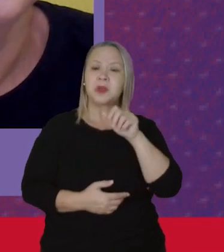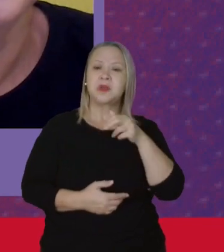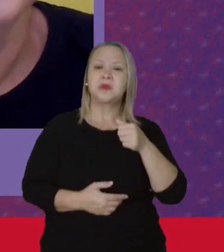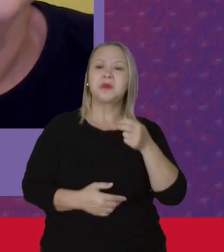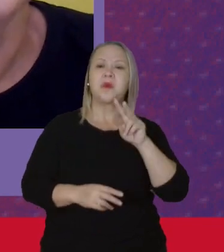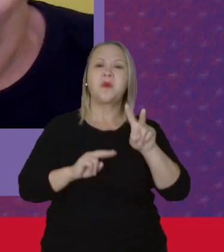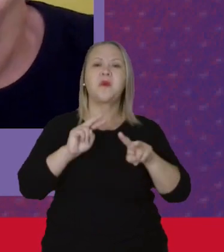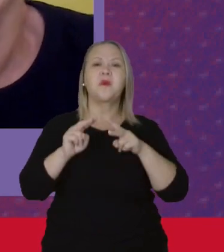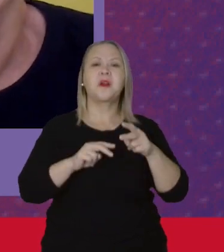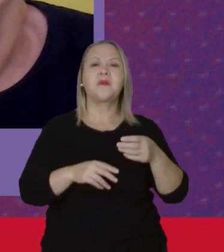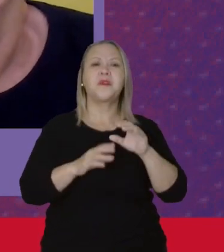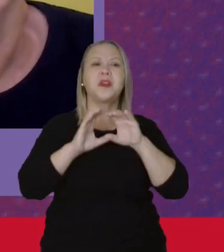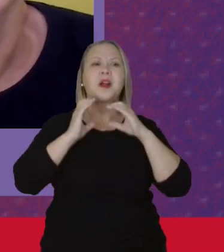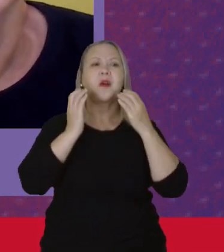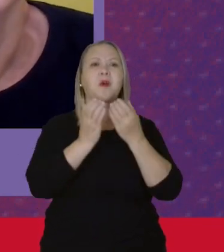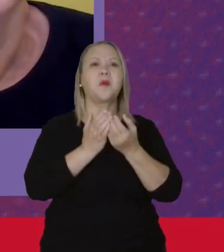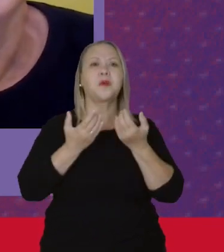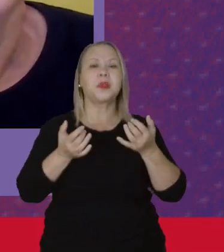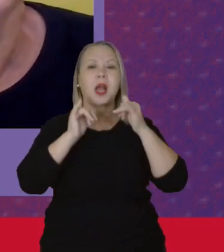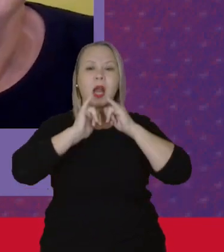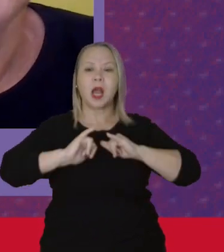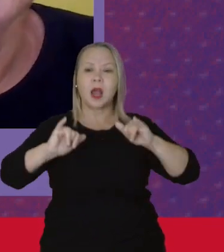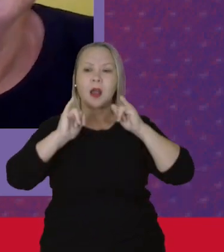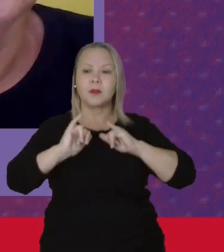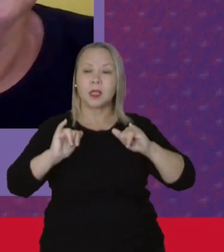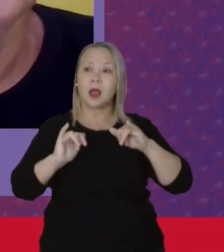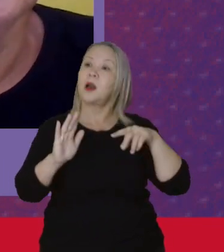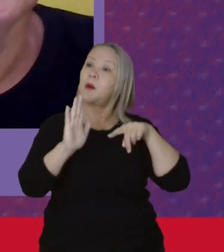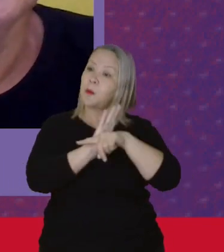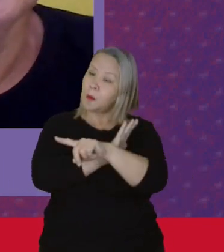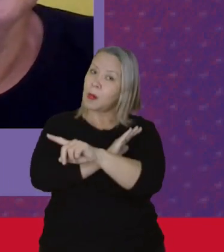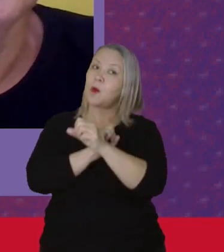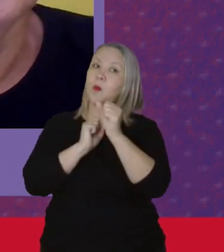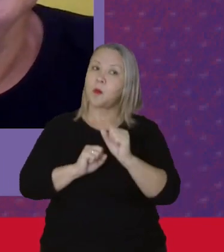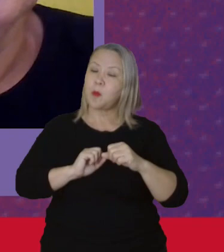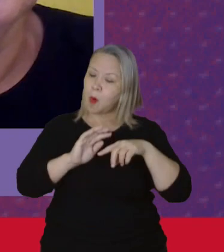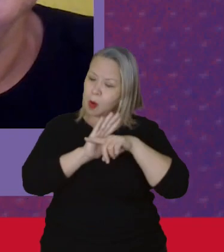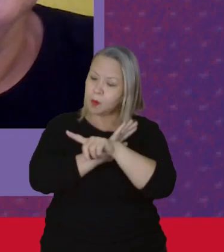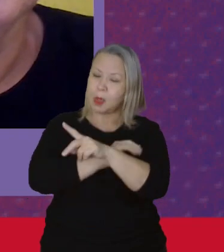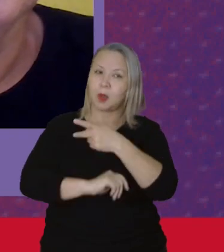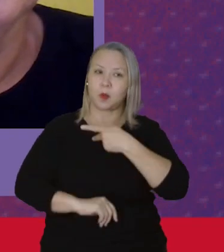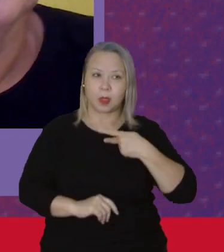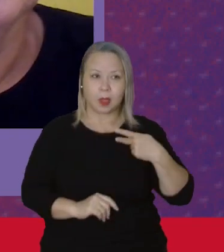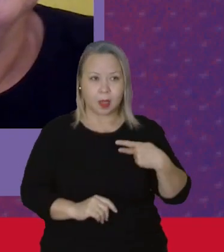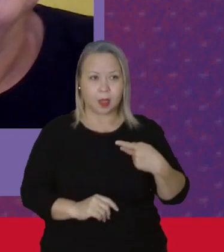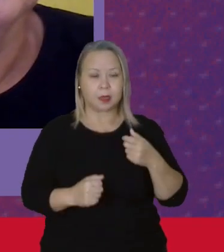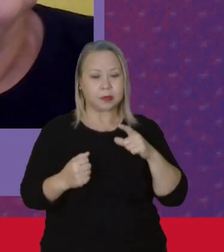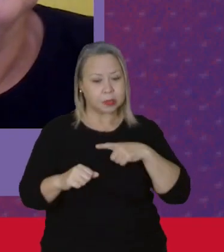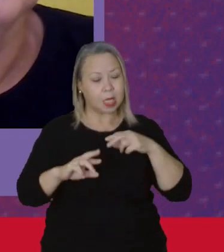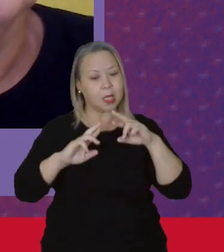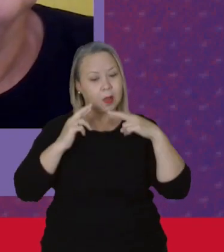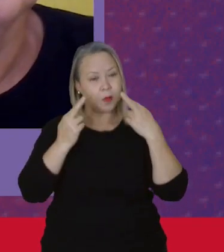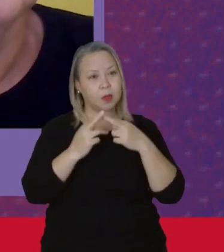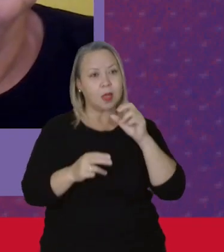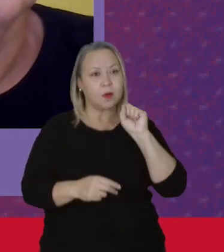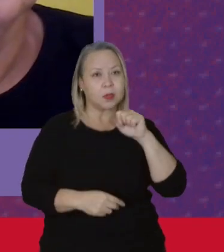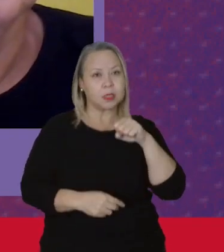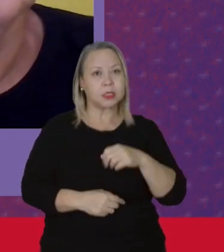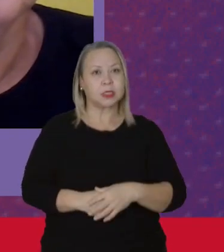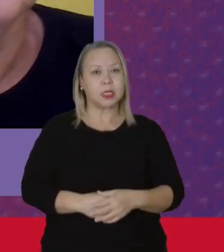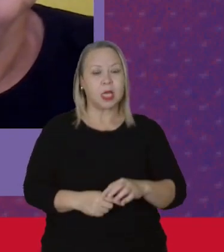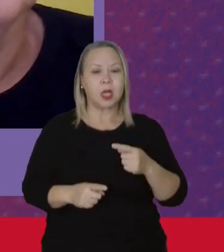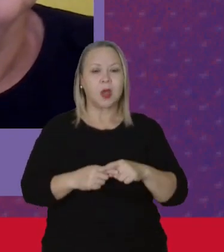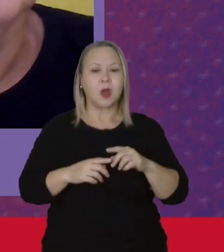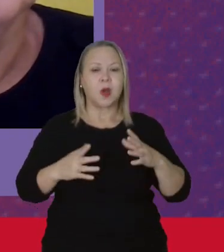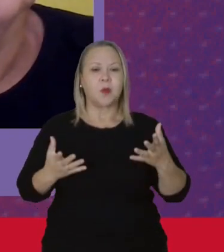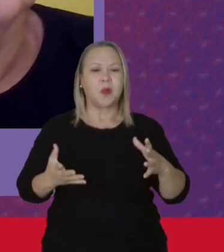saúde e nunca vi. Vai lá e pergunta. É um direito que você tem, porque não é divulgado. Porque